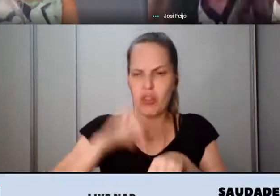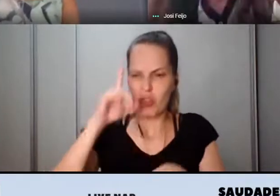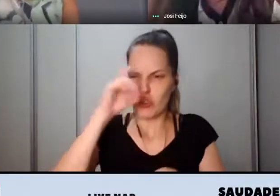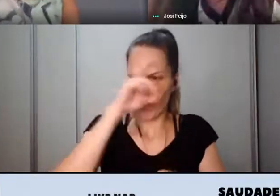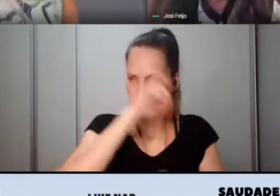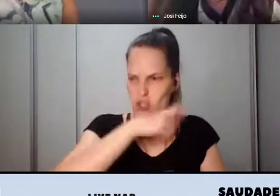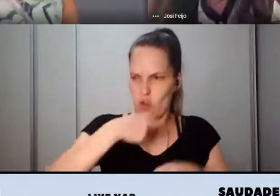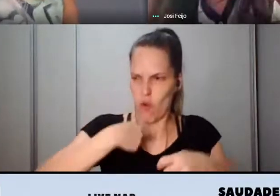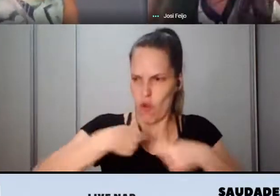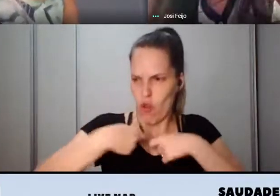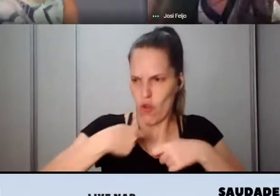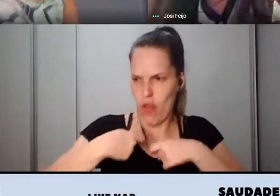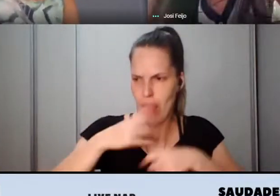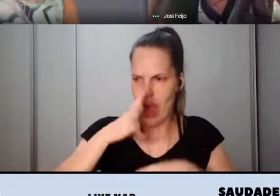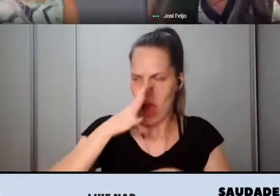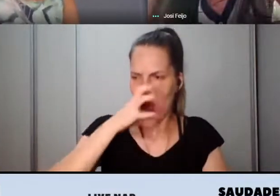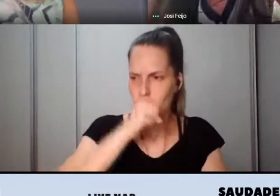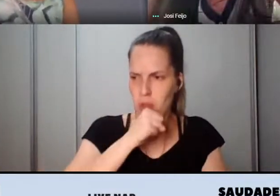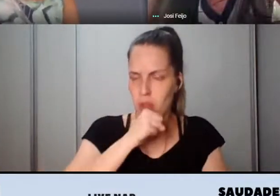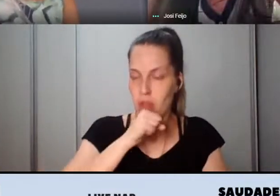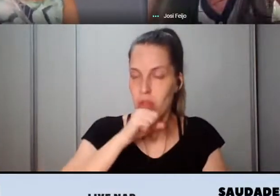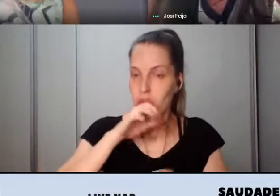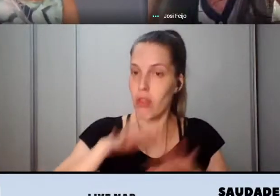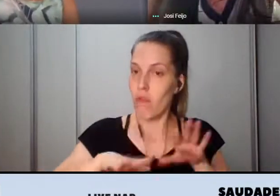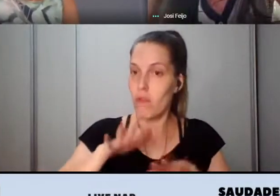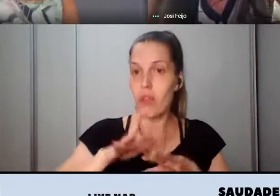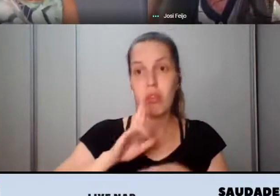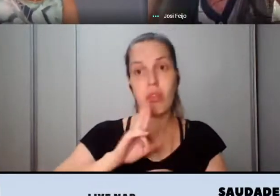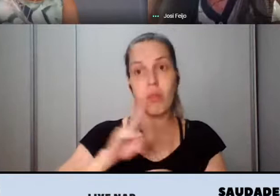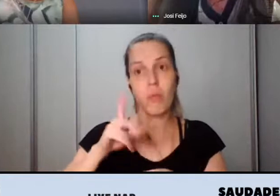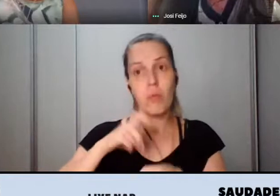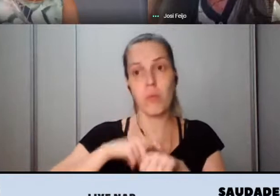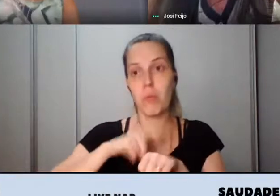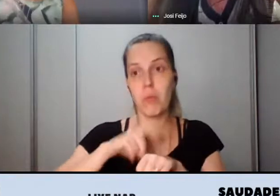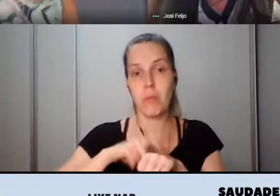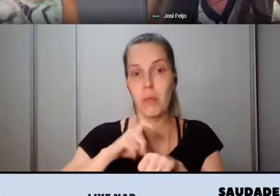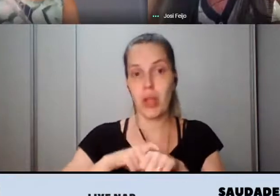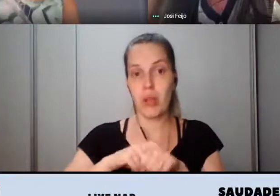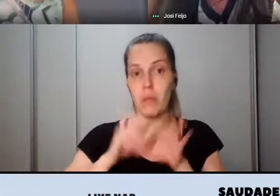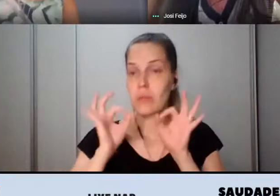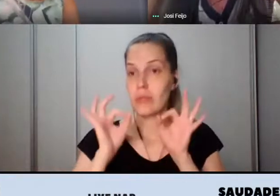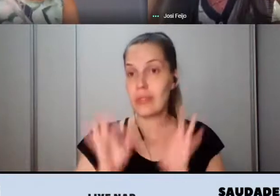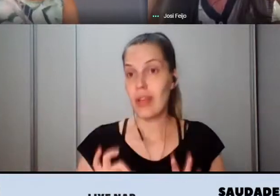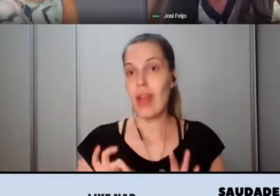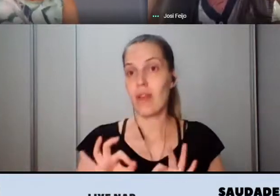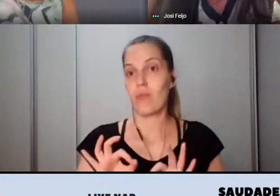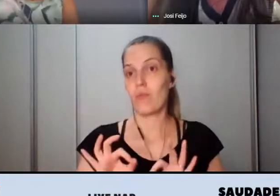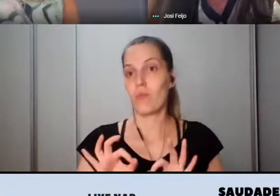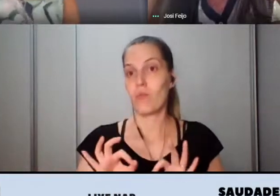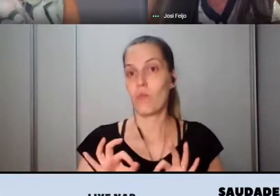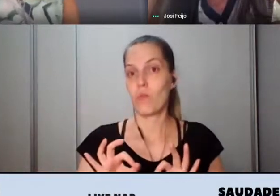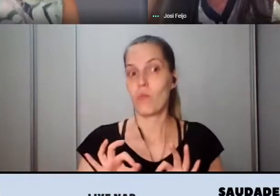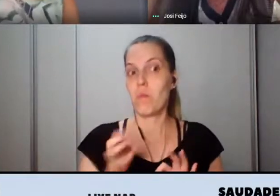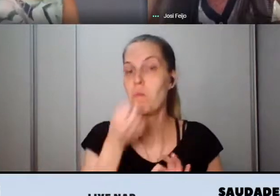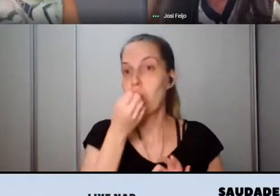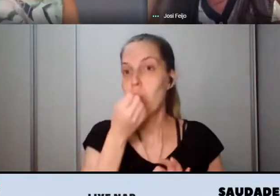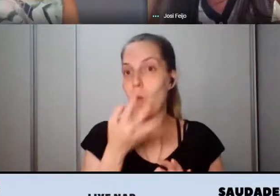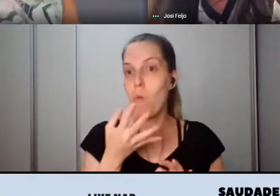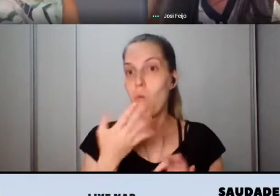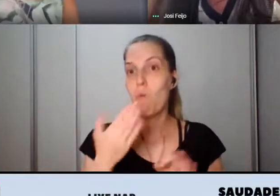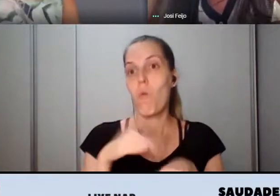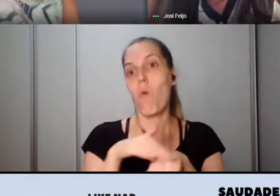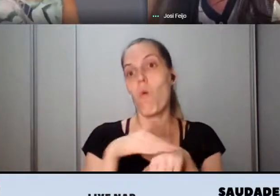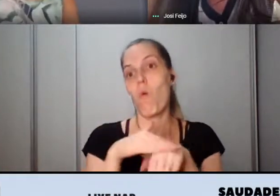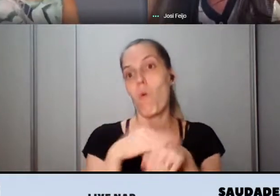suportar. Talvez não seja o momento ideal ou adequado para conversar. Né? Então, assim, esse é o